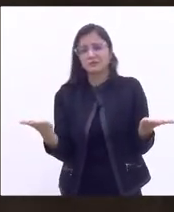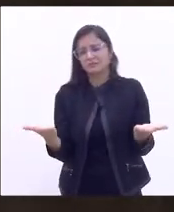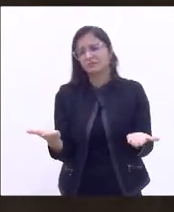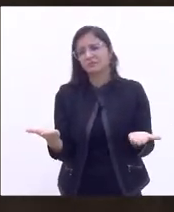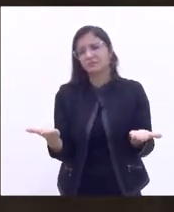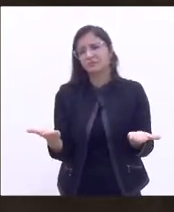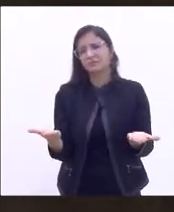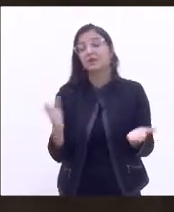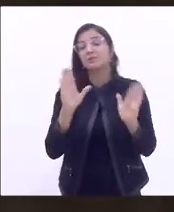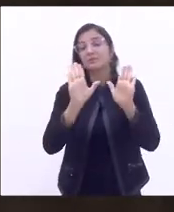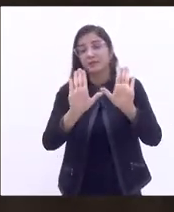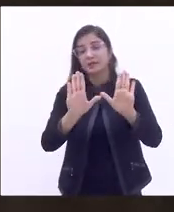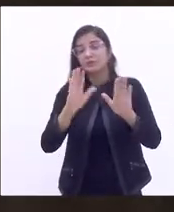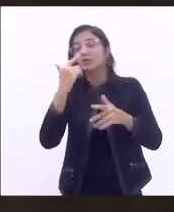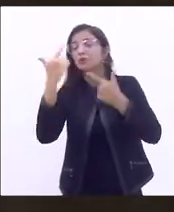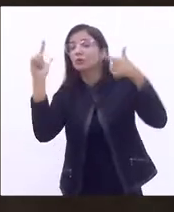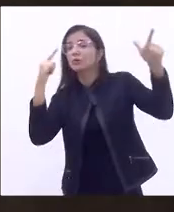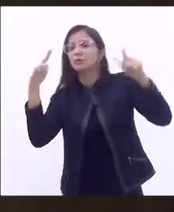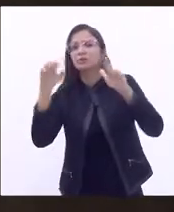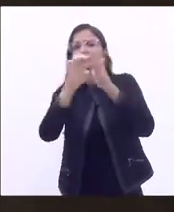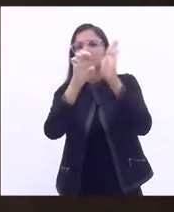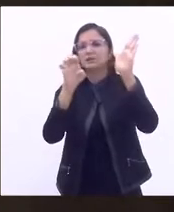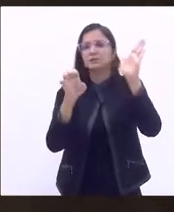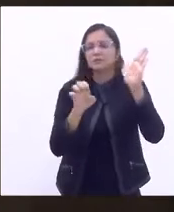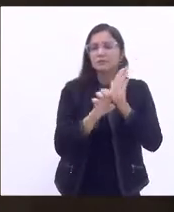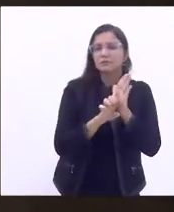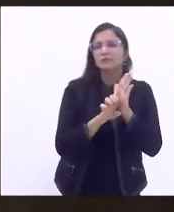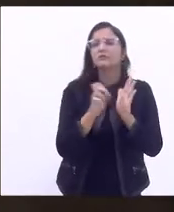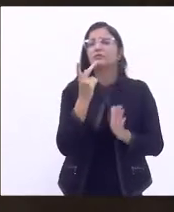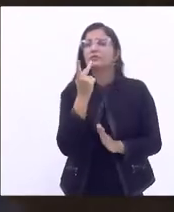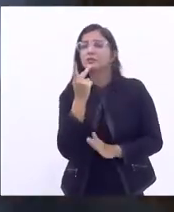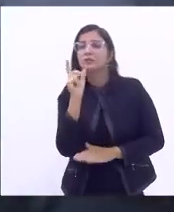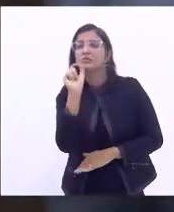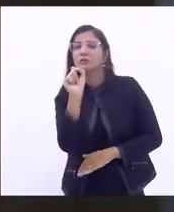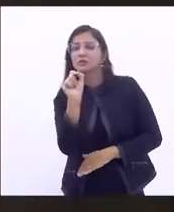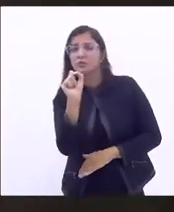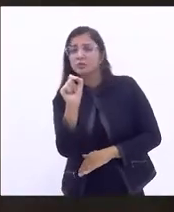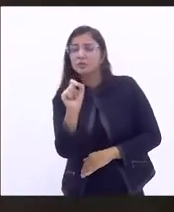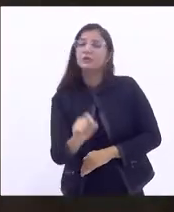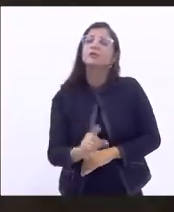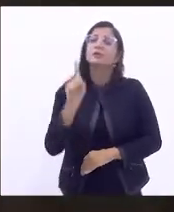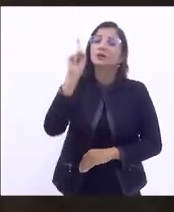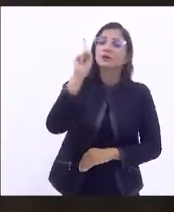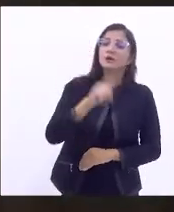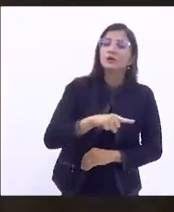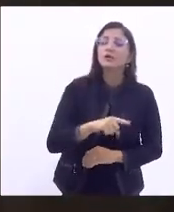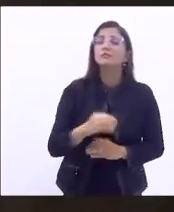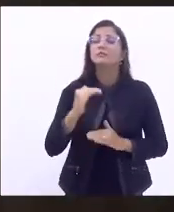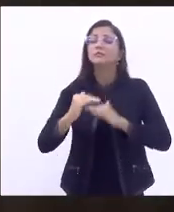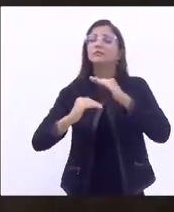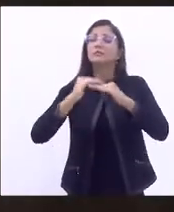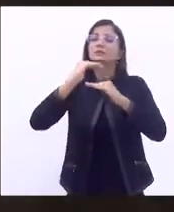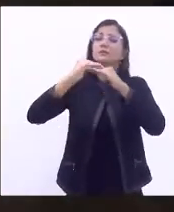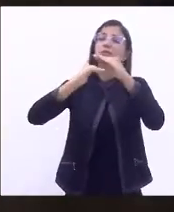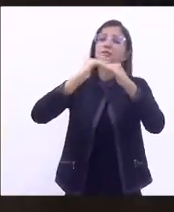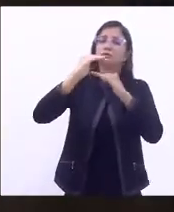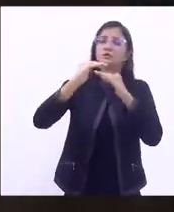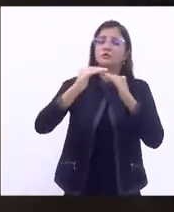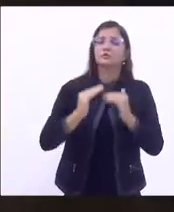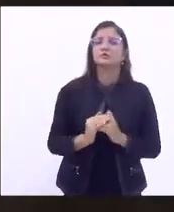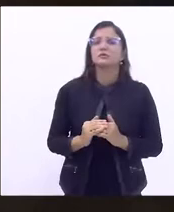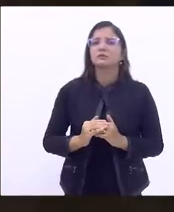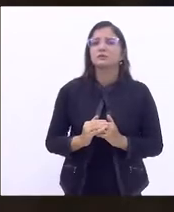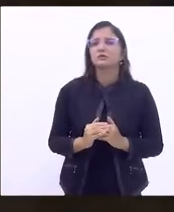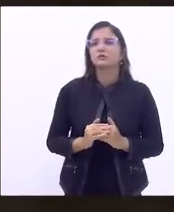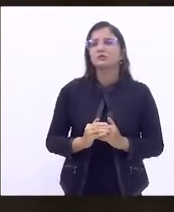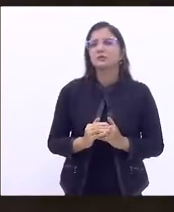oferecemos outras emendas que diz respeito exatamente a um processo de maior